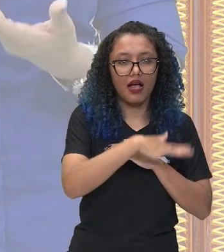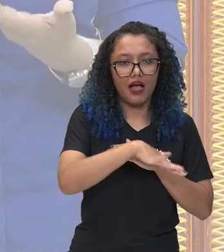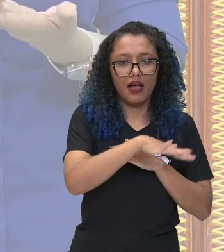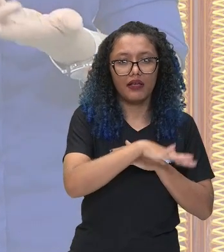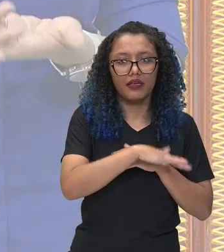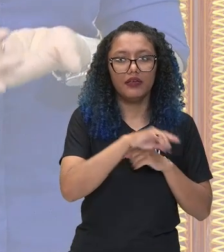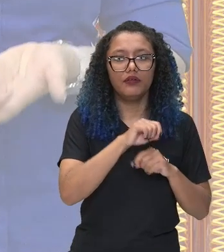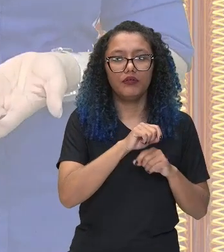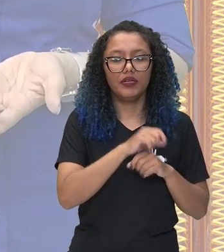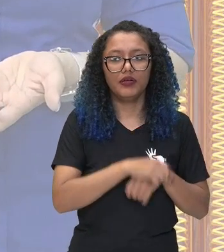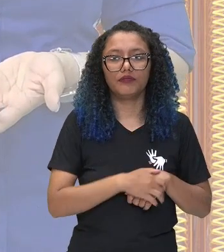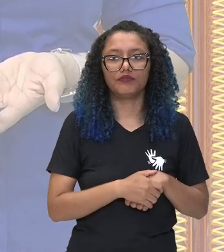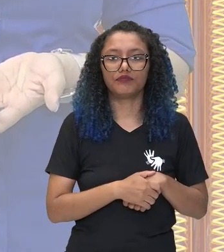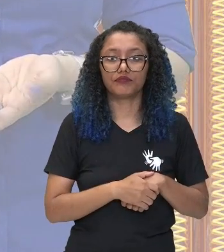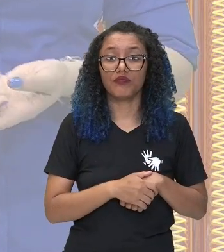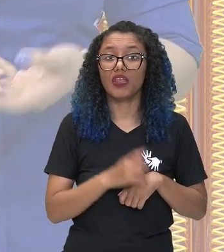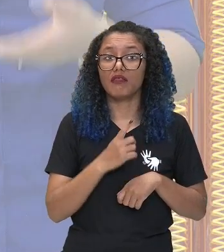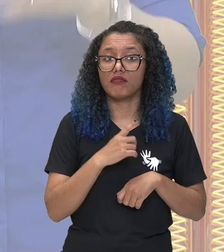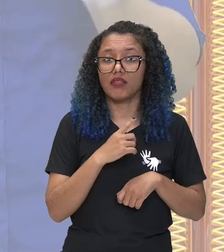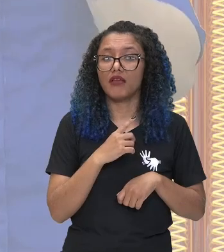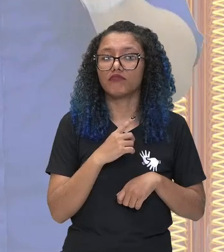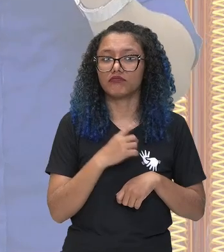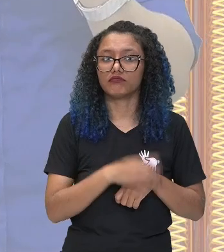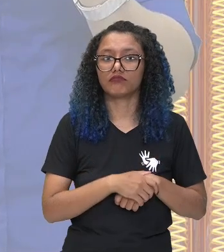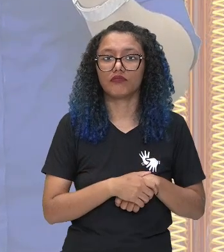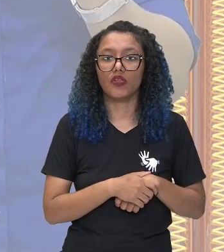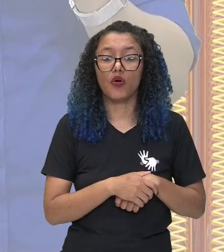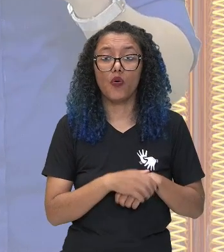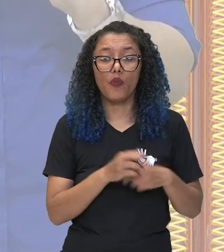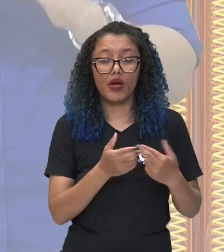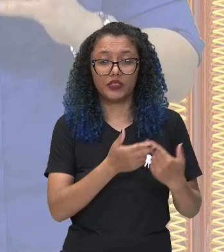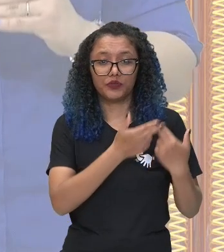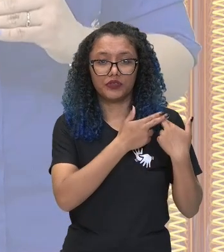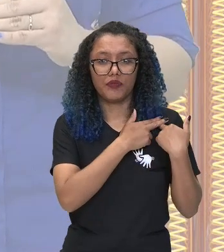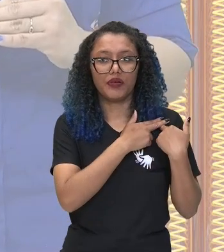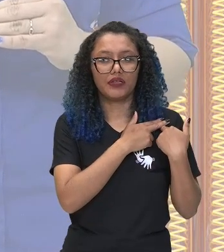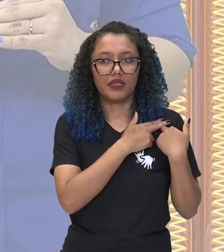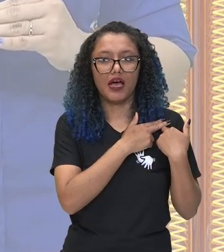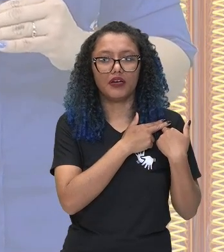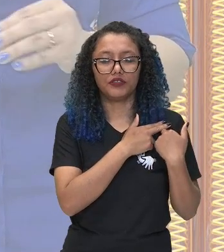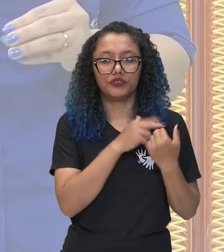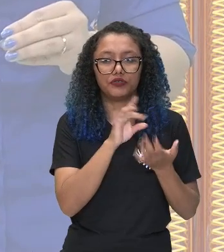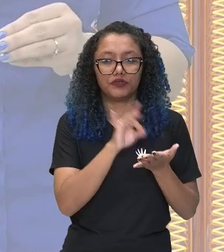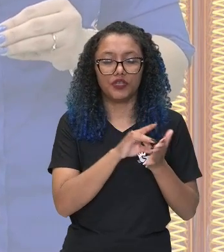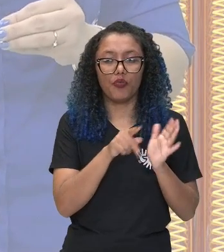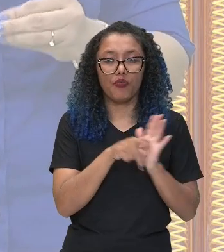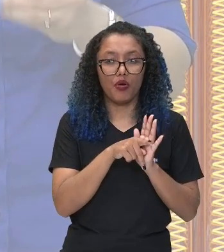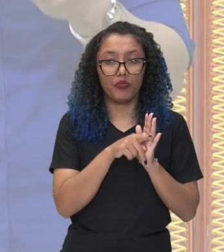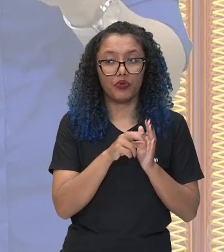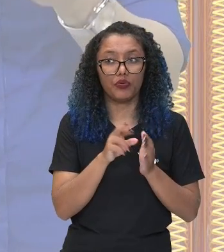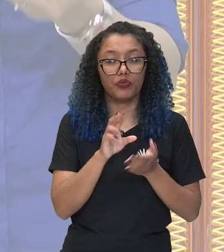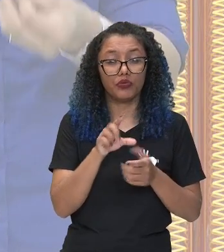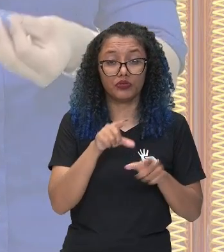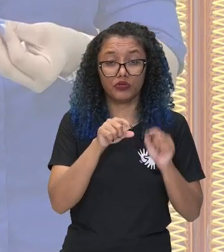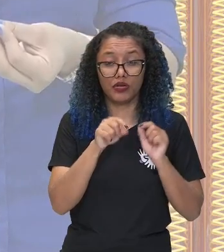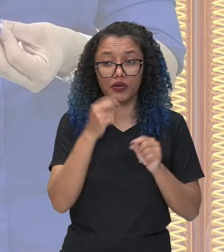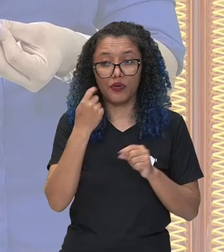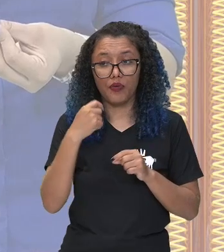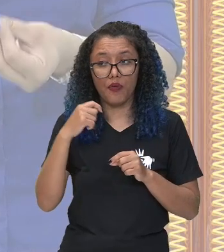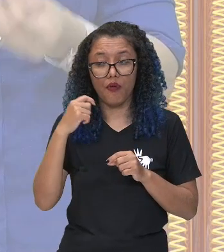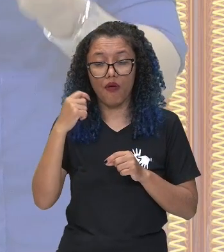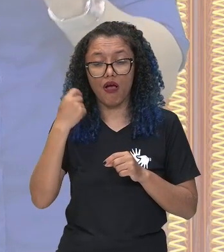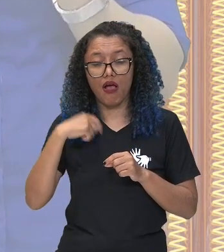confiança estabelecido pelo rei. Abaixo dos chapetones eu tenho os crioulos, que eram os filhos